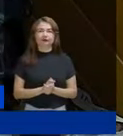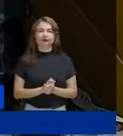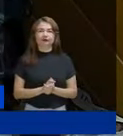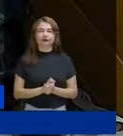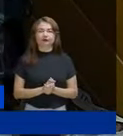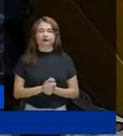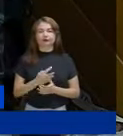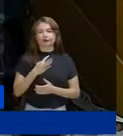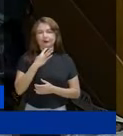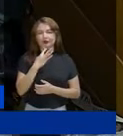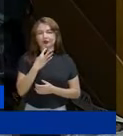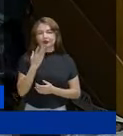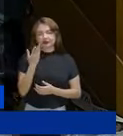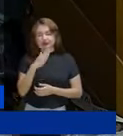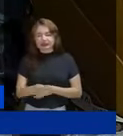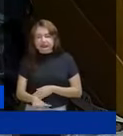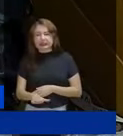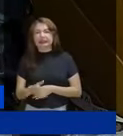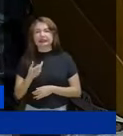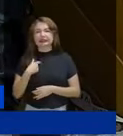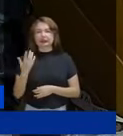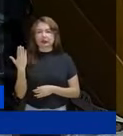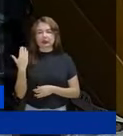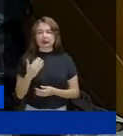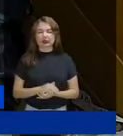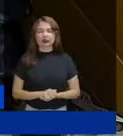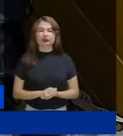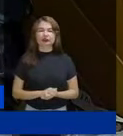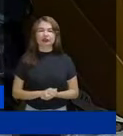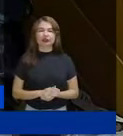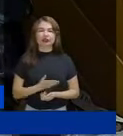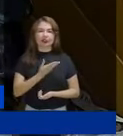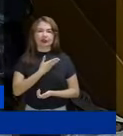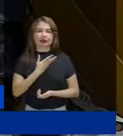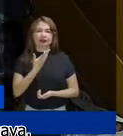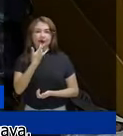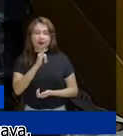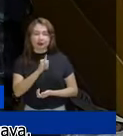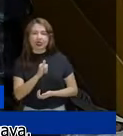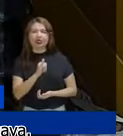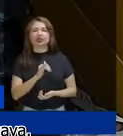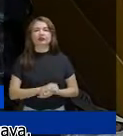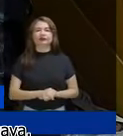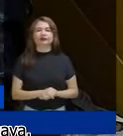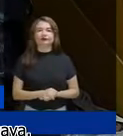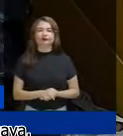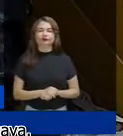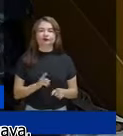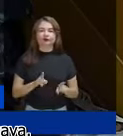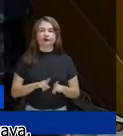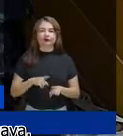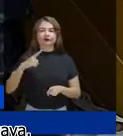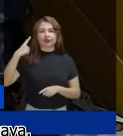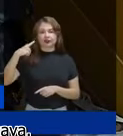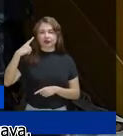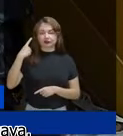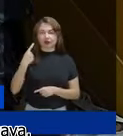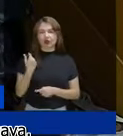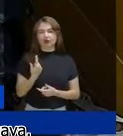me conhecer como criança ainda. Ele era amigo do meu pai, e ainda quando